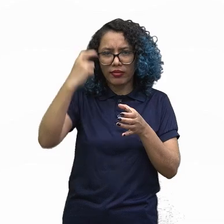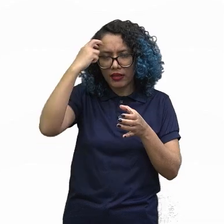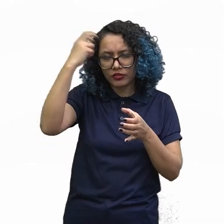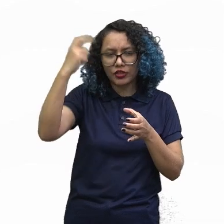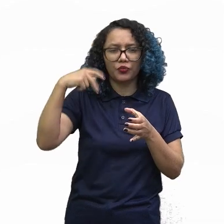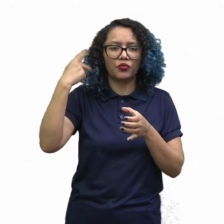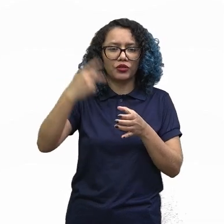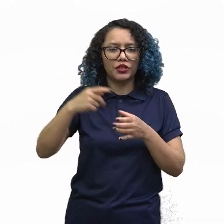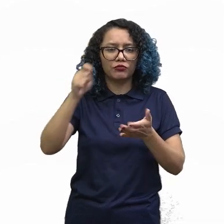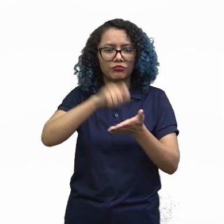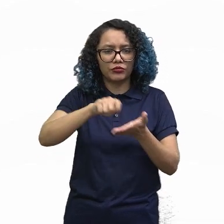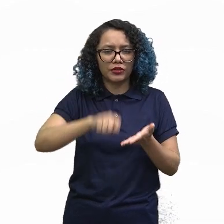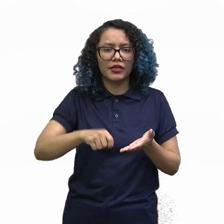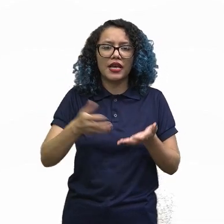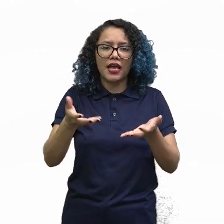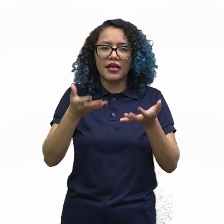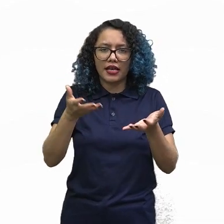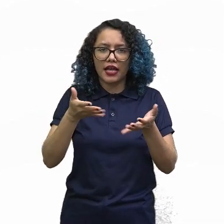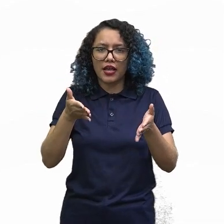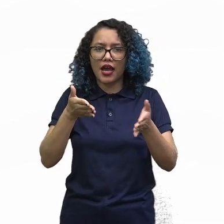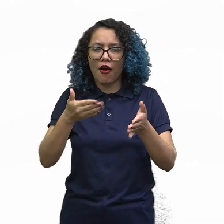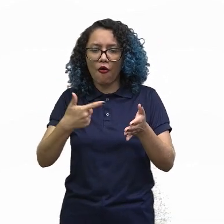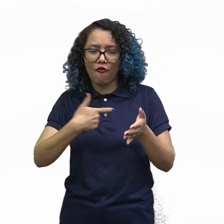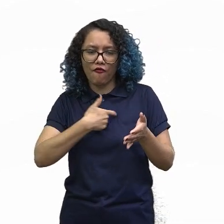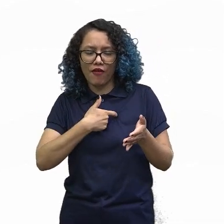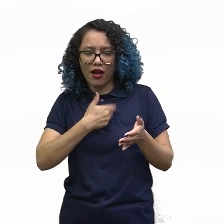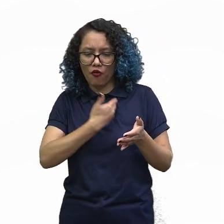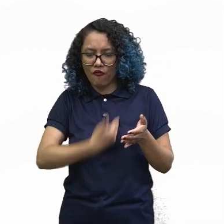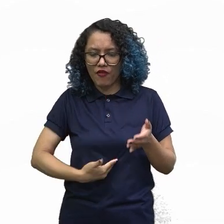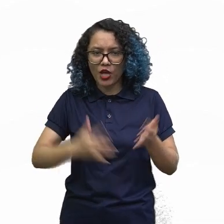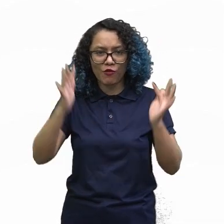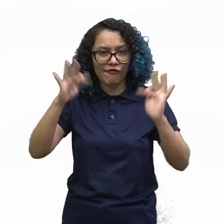escritores pedindo o fim do Estado Novo, tá bom?